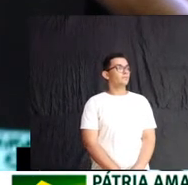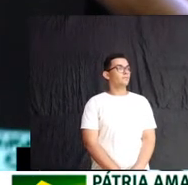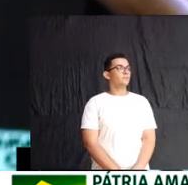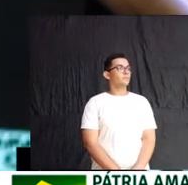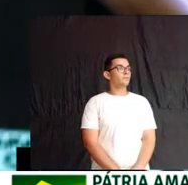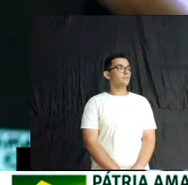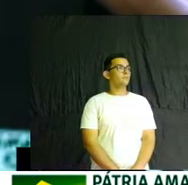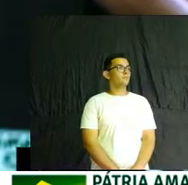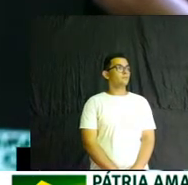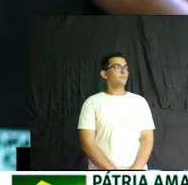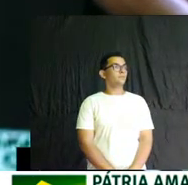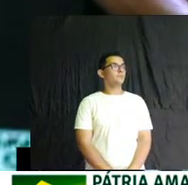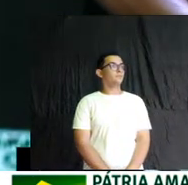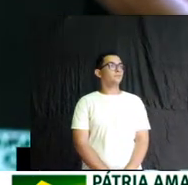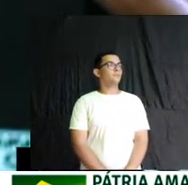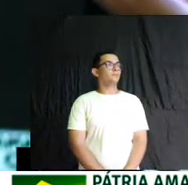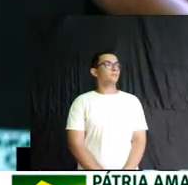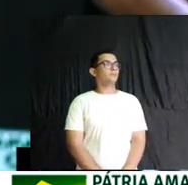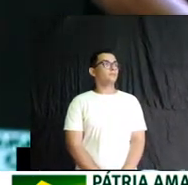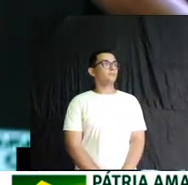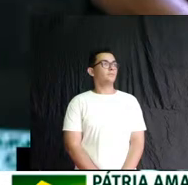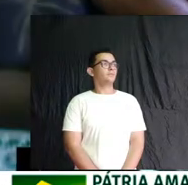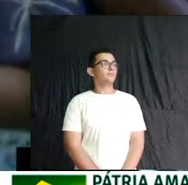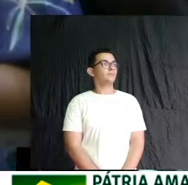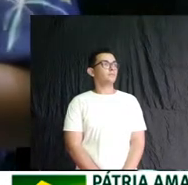song, you don't know.